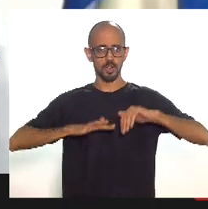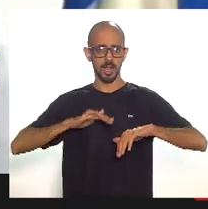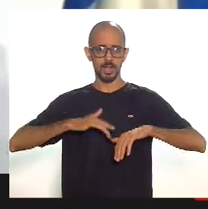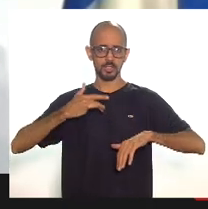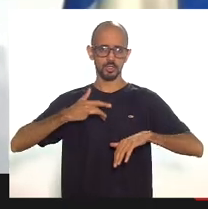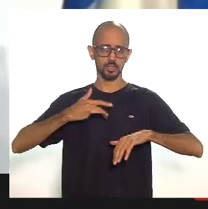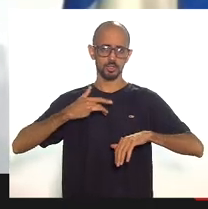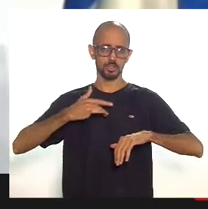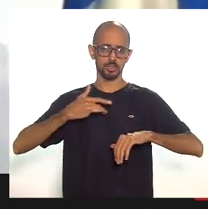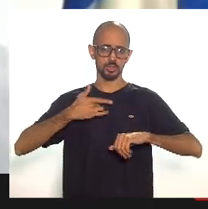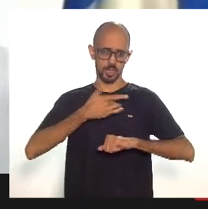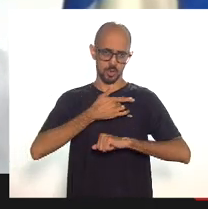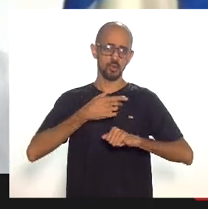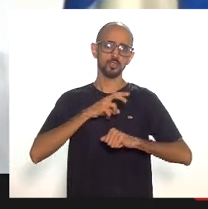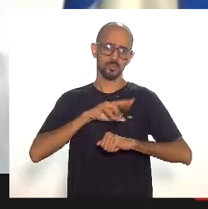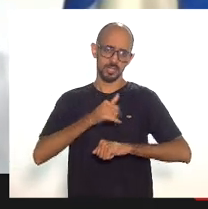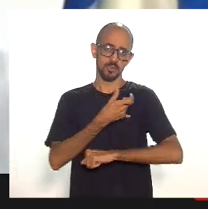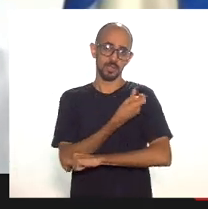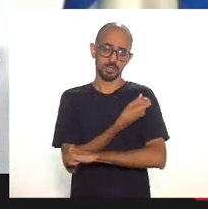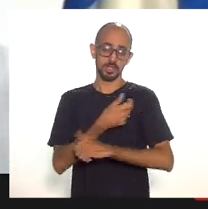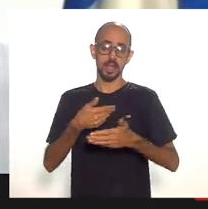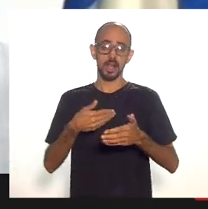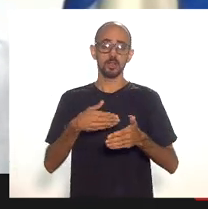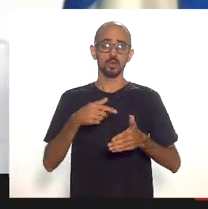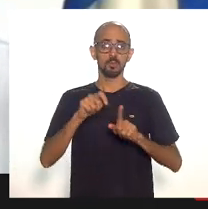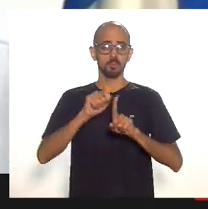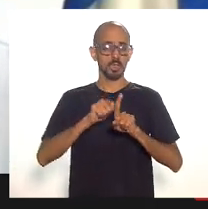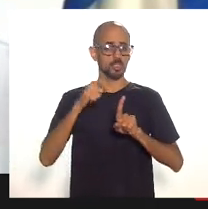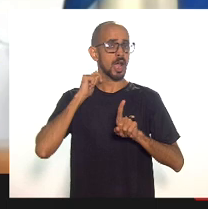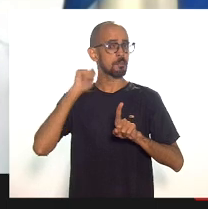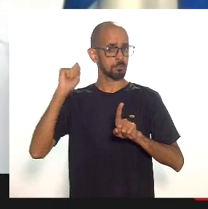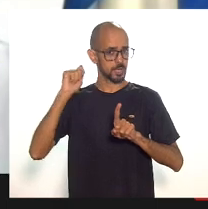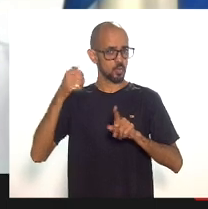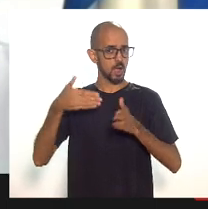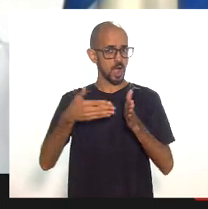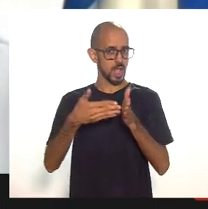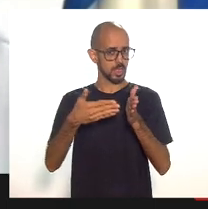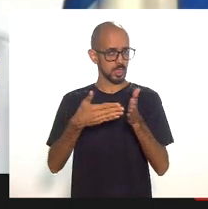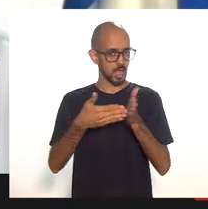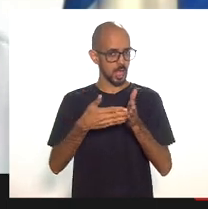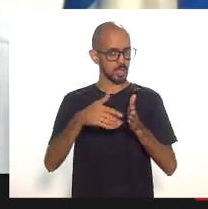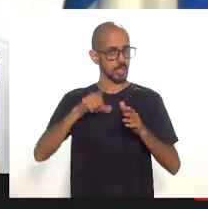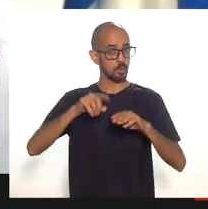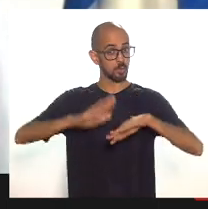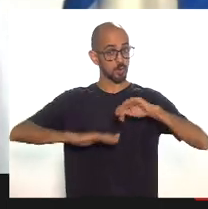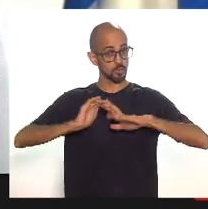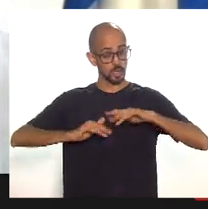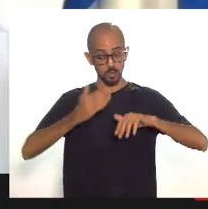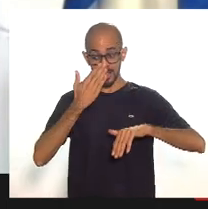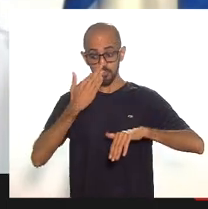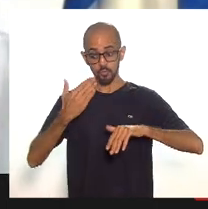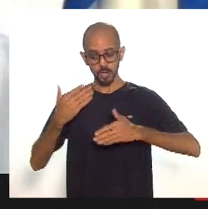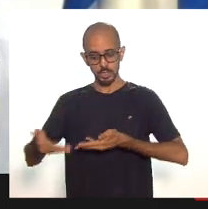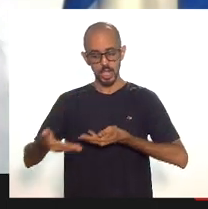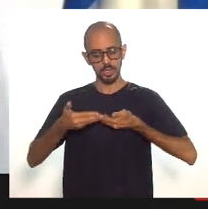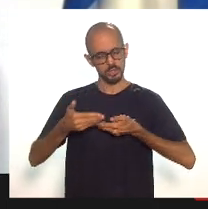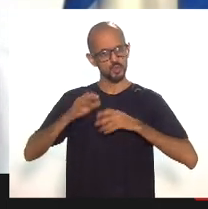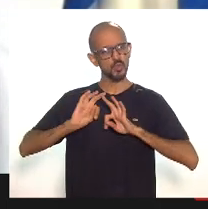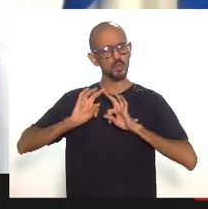serão todos vacinados ainda no mês de abril. Os profissionais da linha de frente praticamente já foram